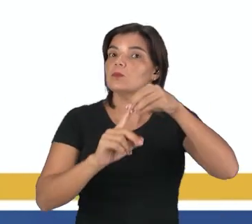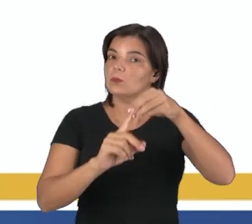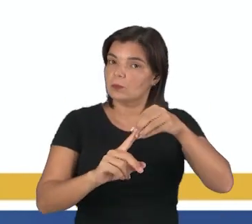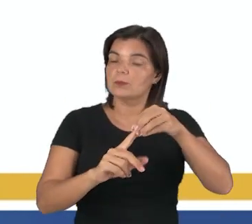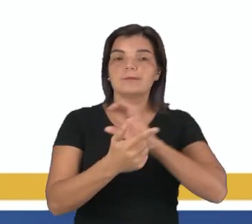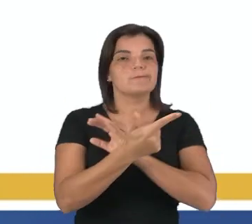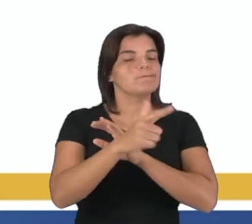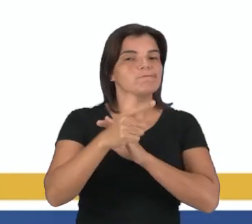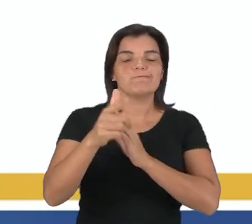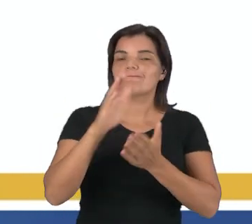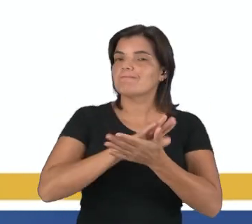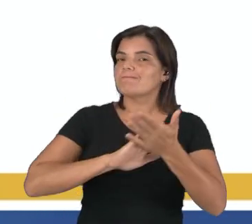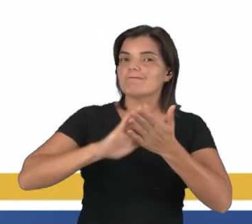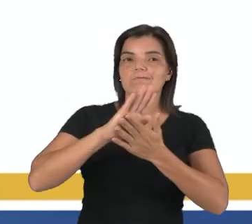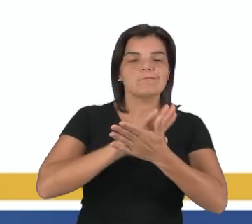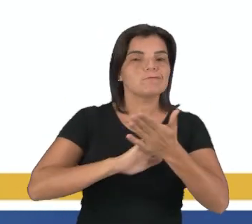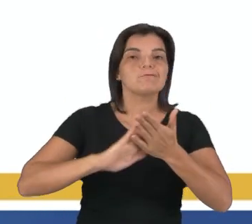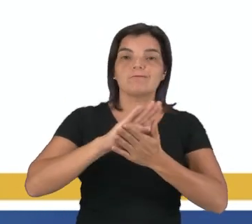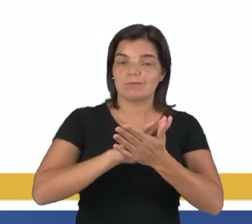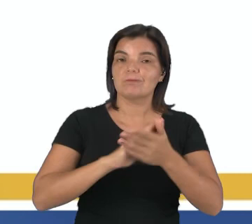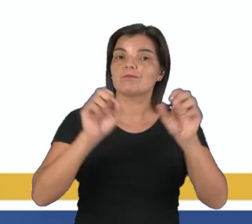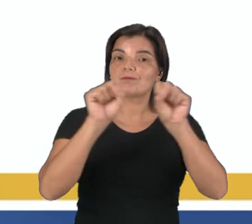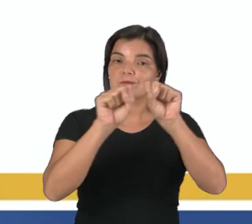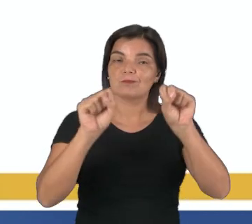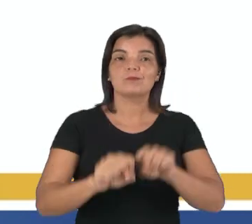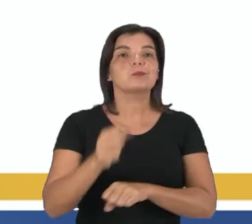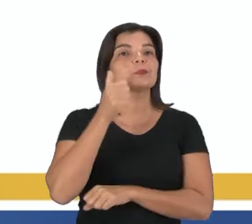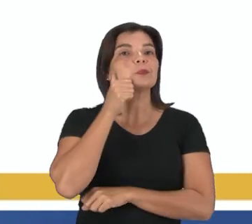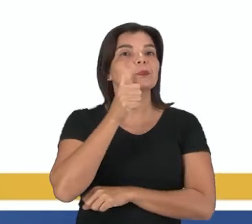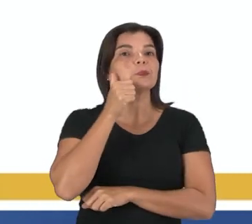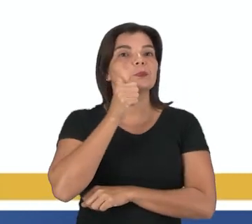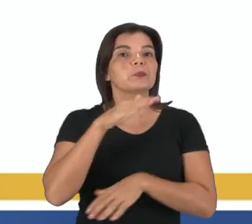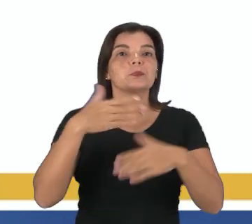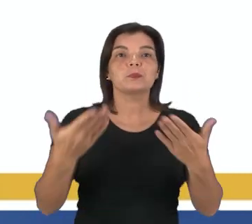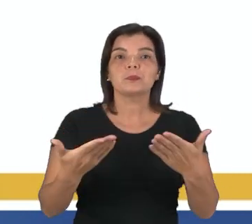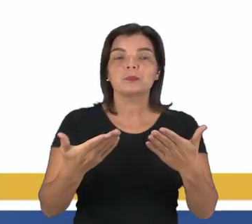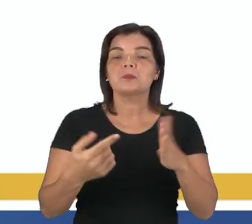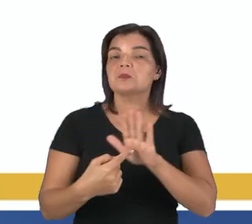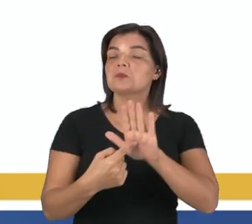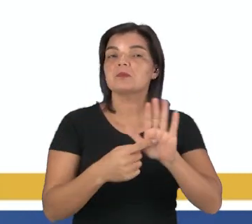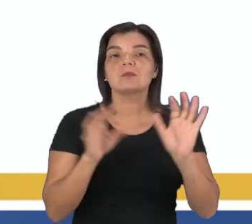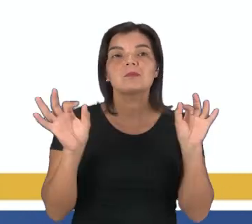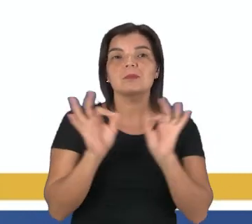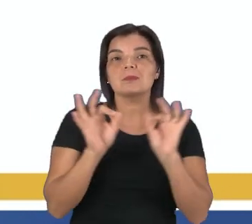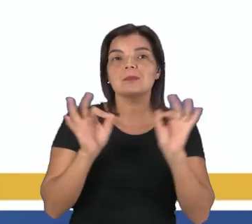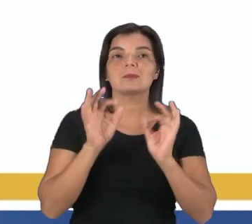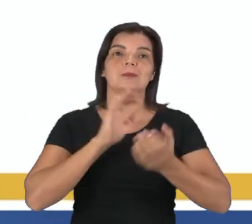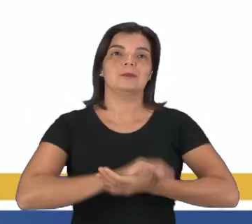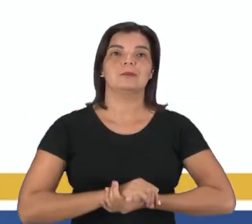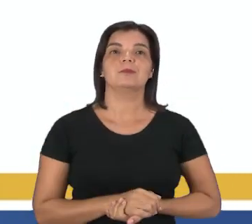desses aí que não tem nada a ver com o sistema reprodutor feminino, que eu não citei em nenhum momento?